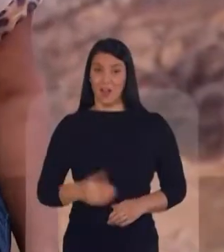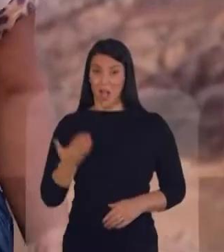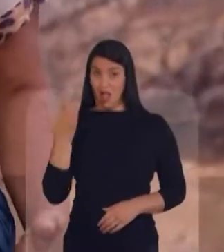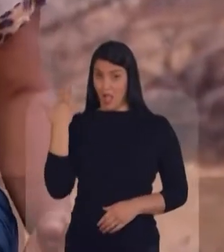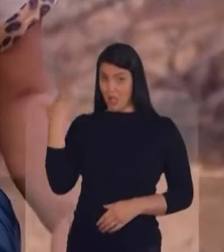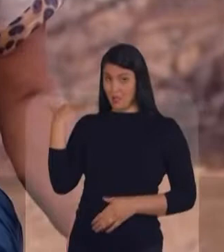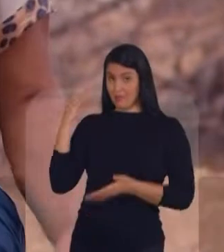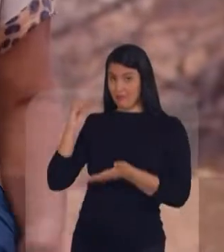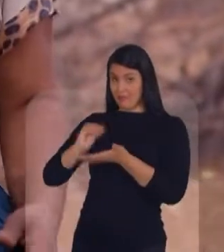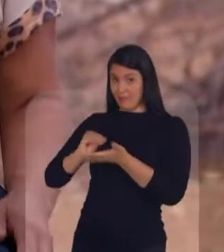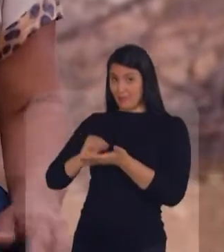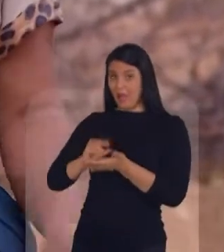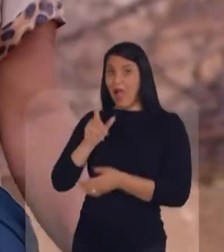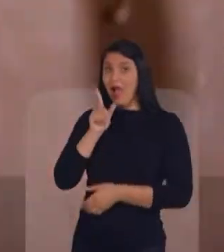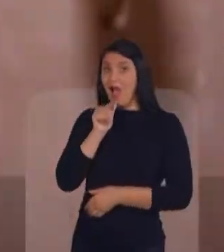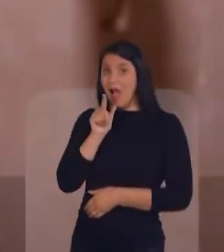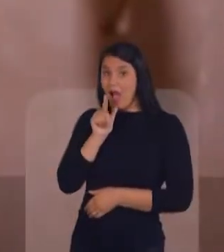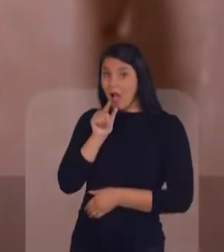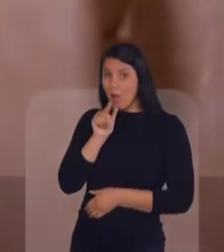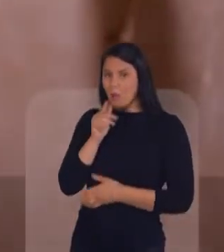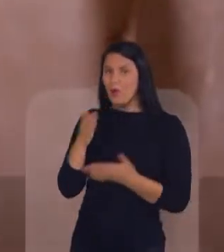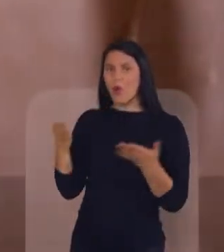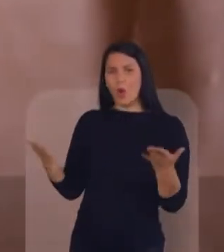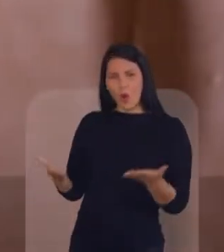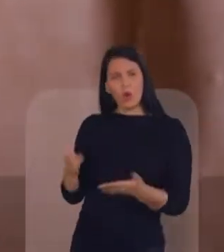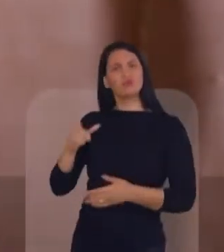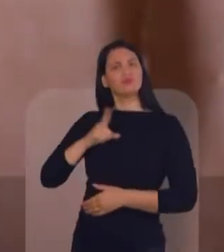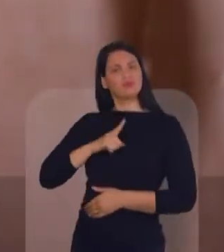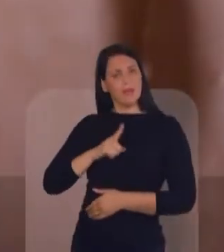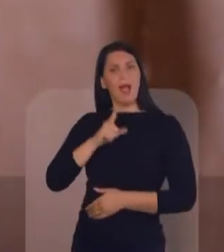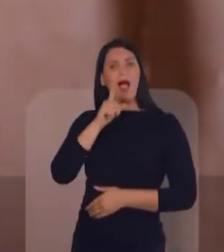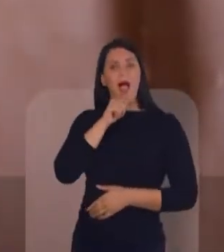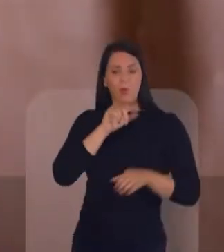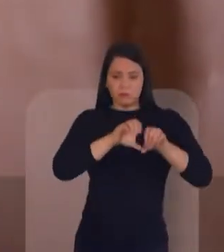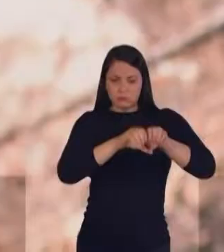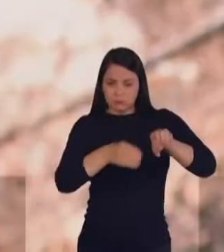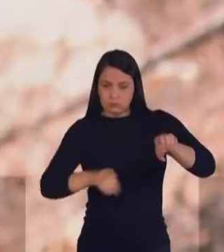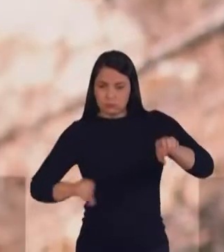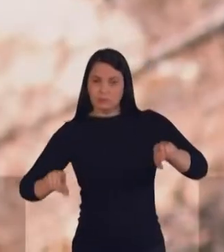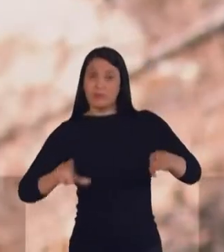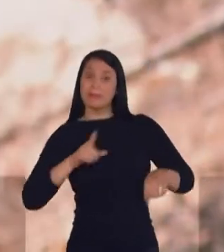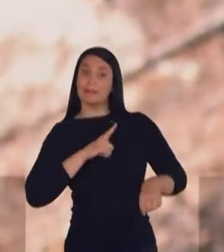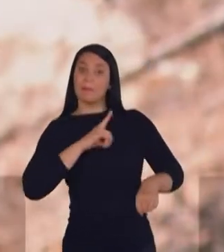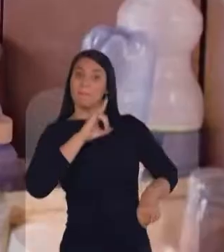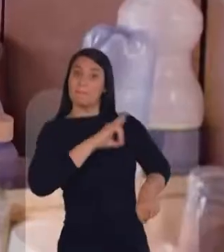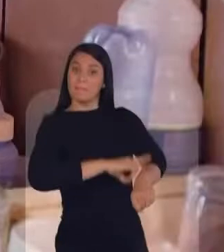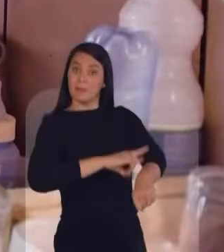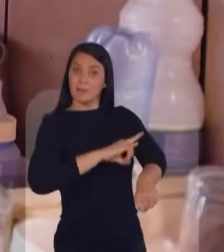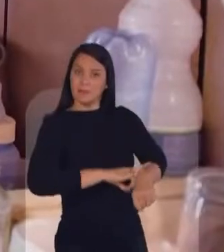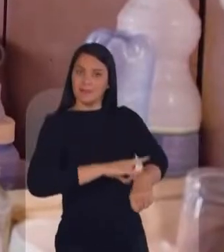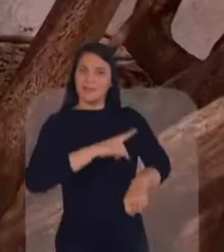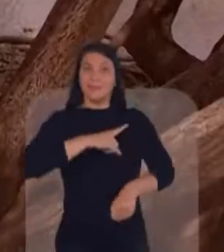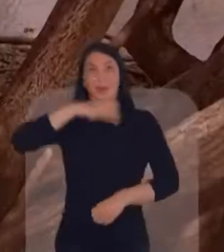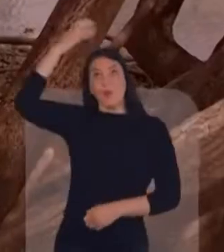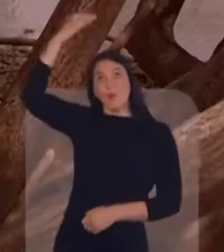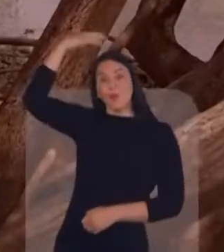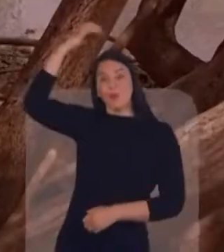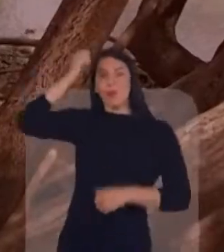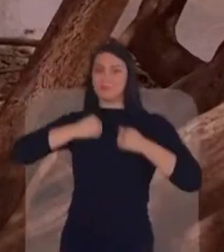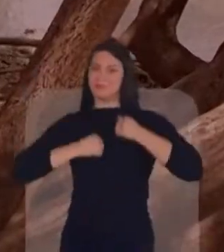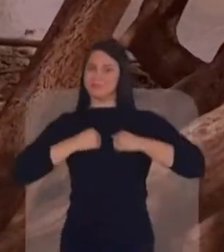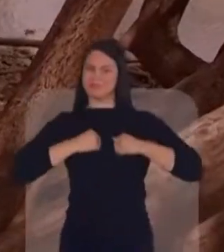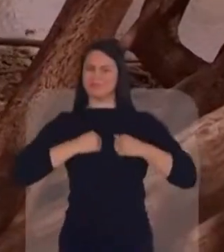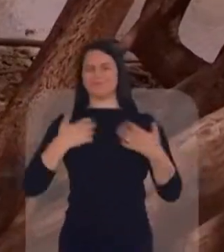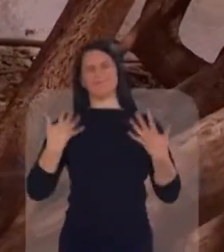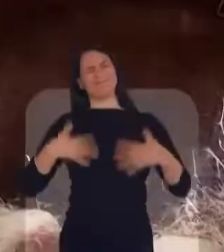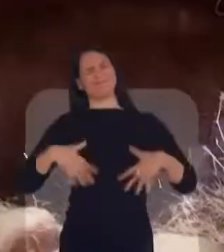O que nos faltava era água. Hoje você tem uma água encanada. Hoje você tem um banheiro. Você tem um